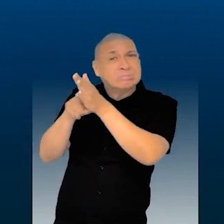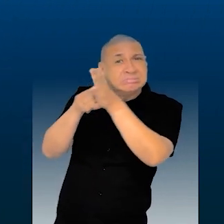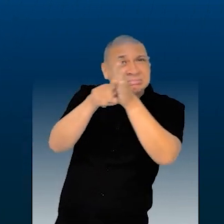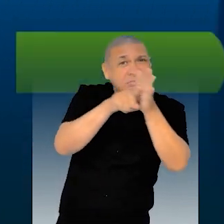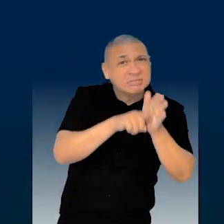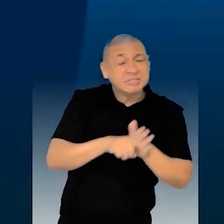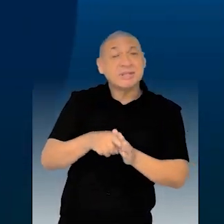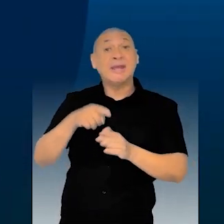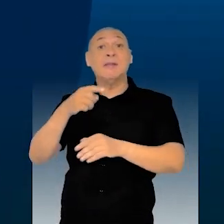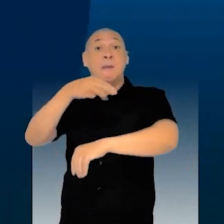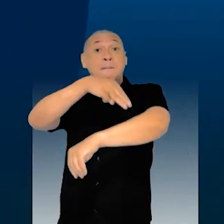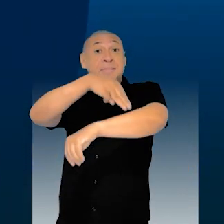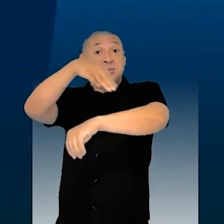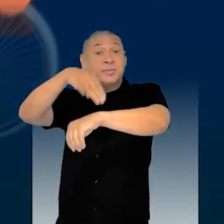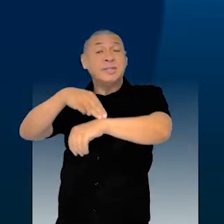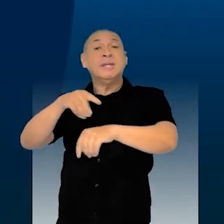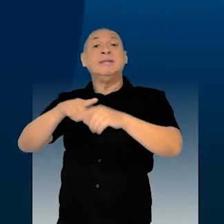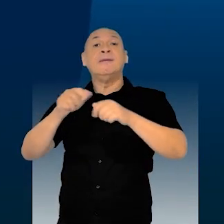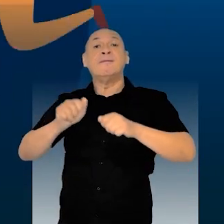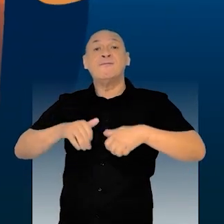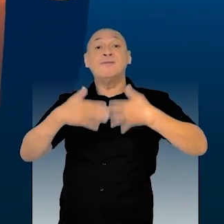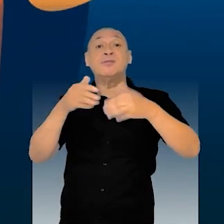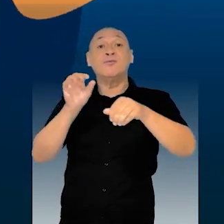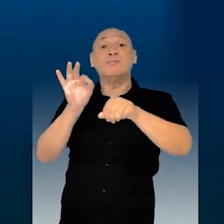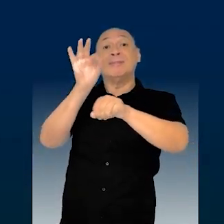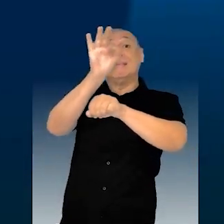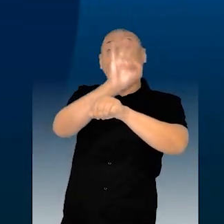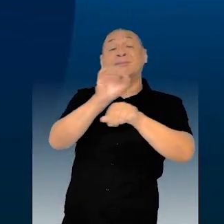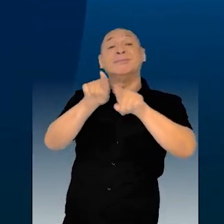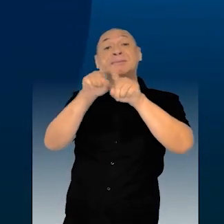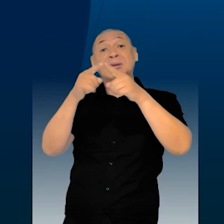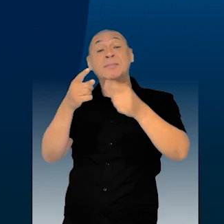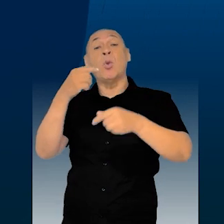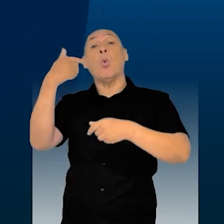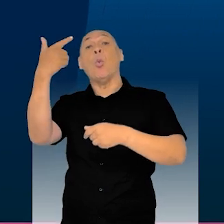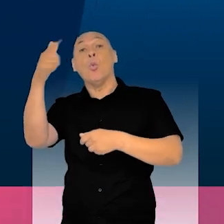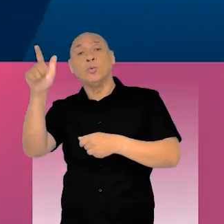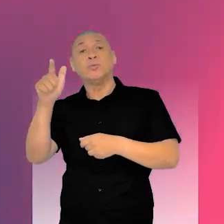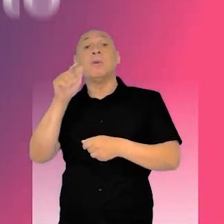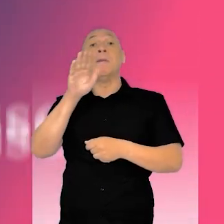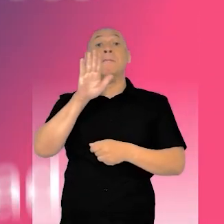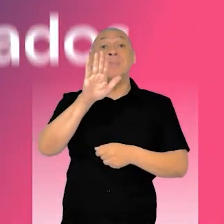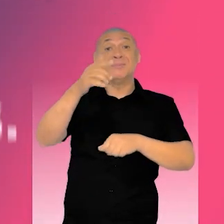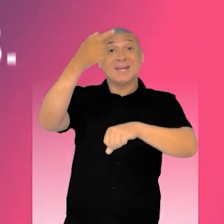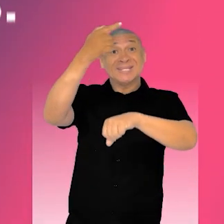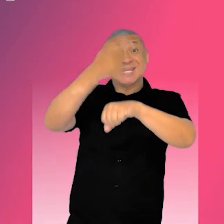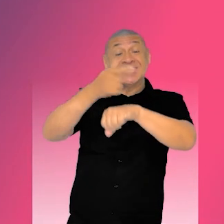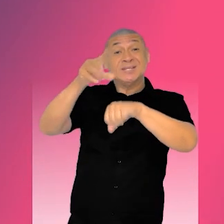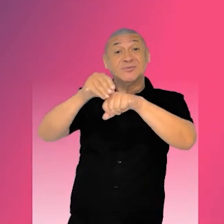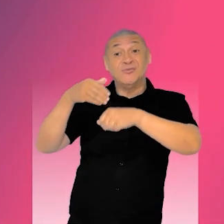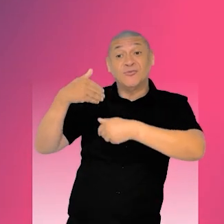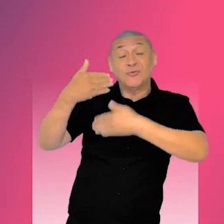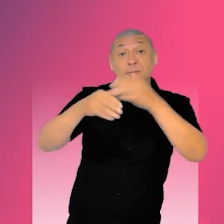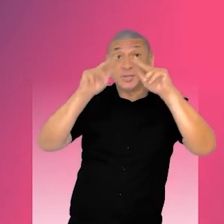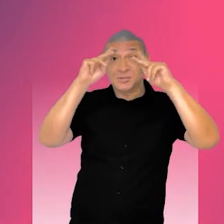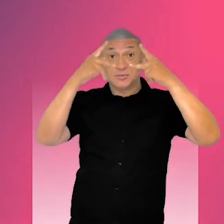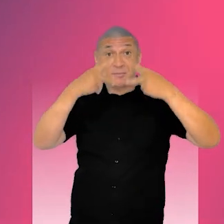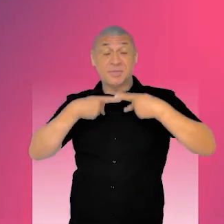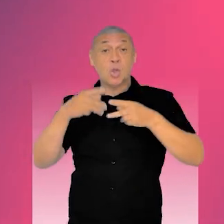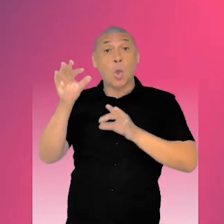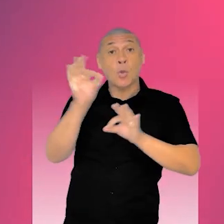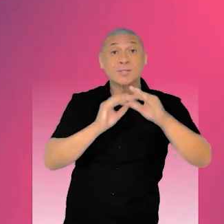caso, mentoria, eventos internos, benchmarking, entre outros. A Gerência de Desenvolvimento